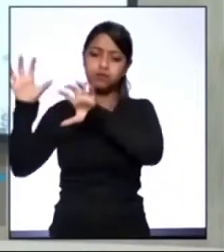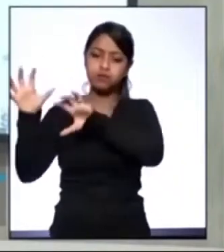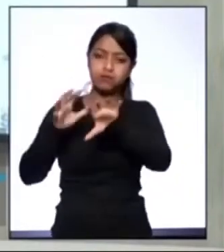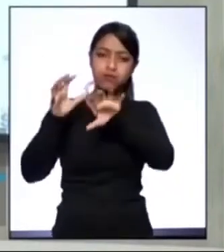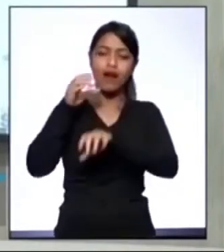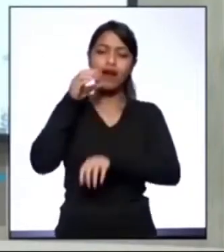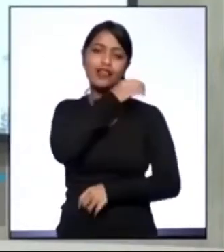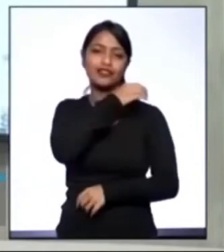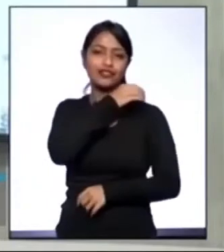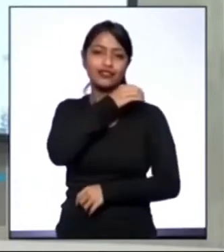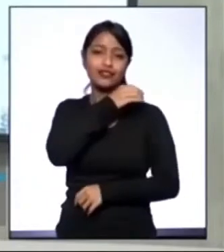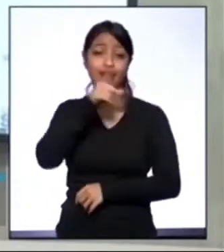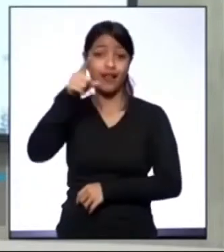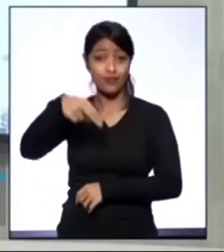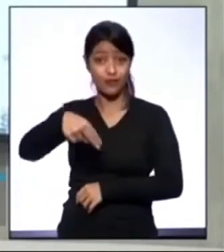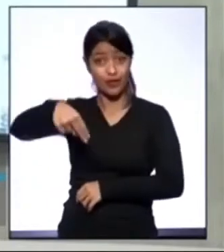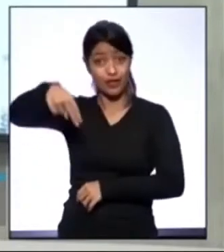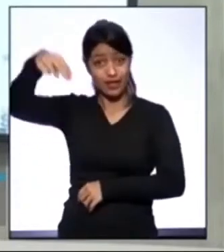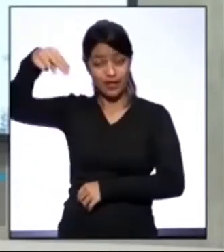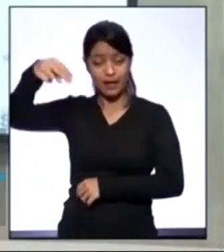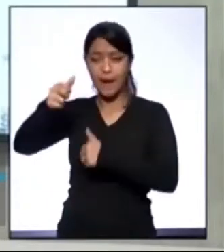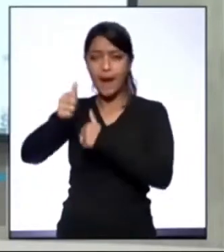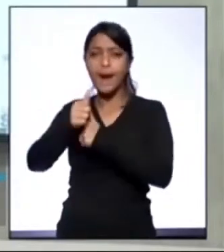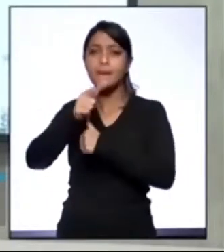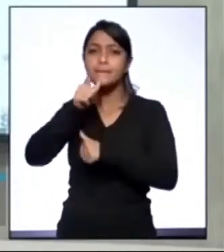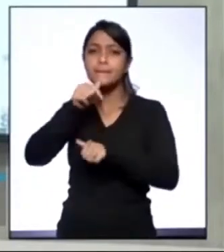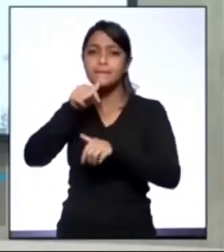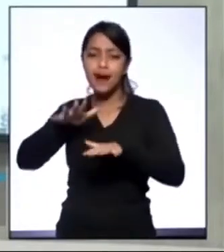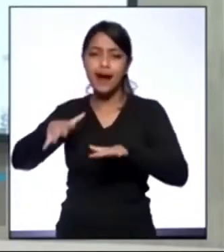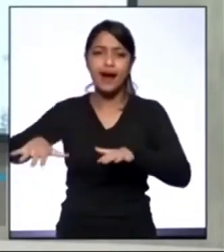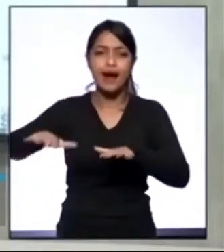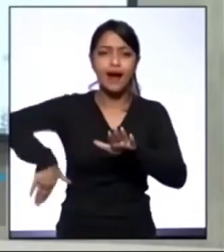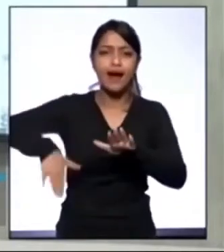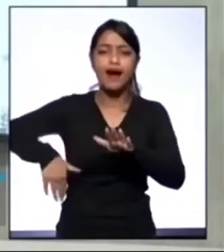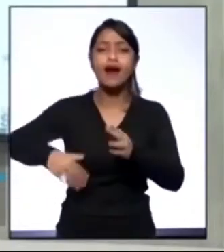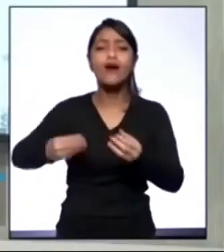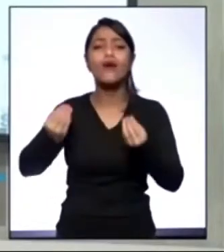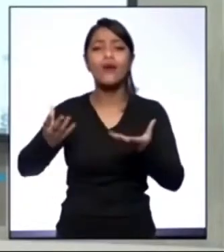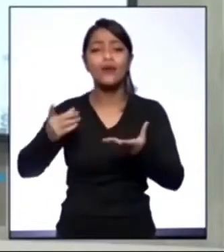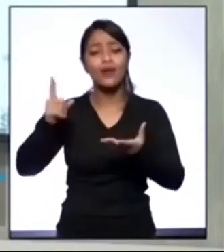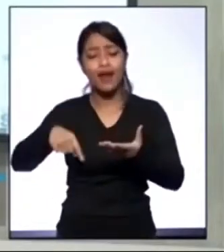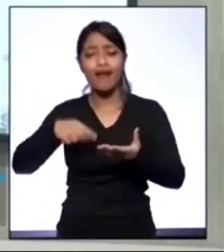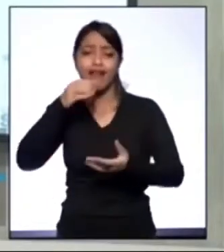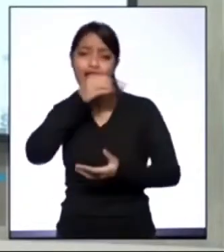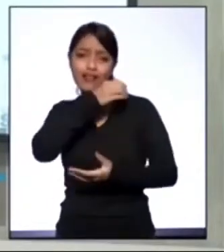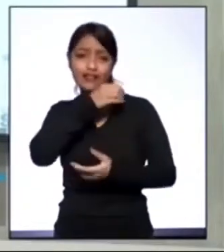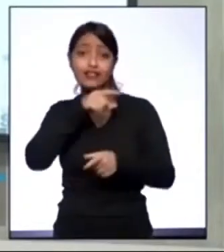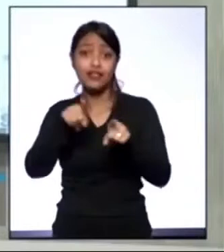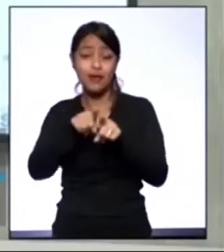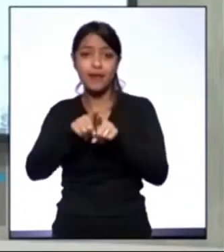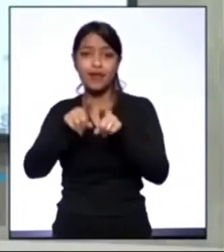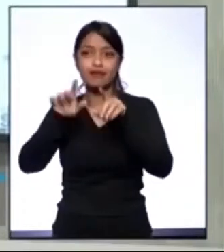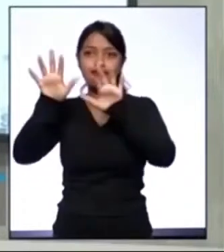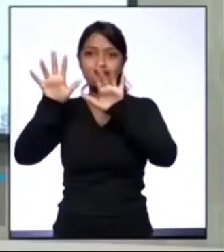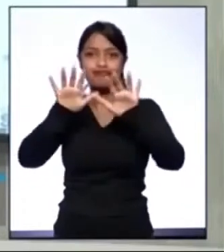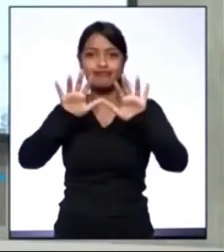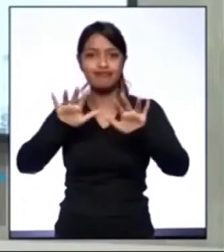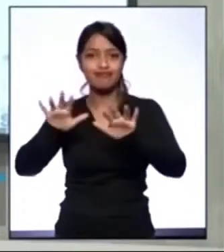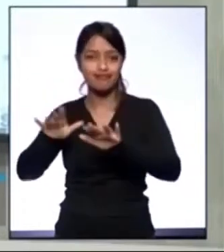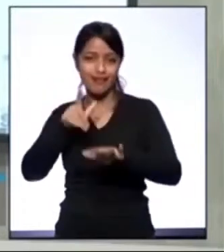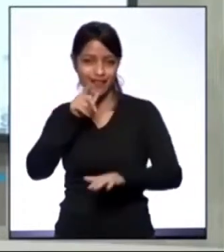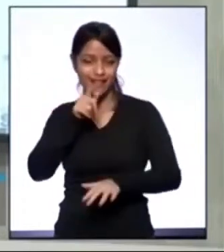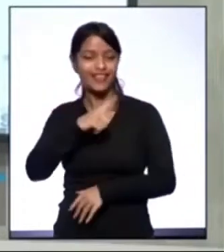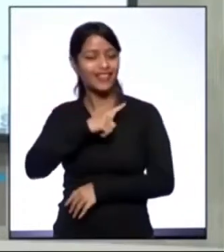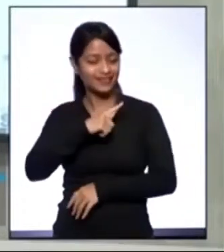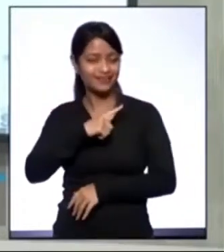nordestino? No litoral, galera, nós temos clima quente e úmido, beleza? Quando eu falei sobre o semiárido, a gente não pode